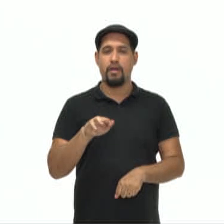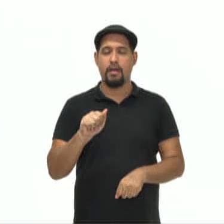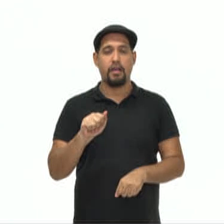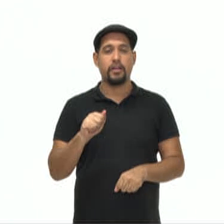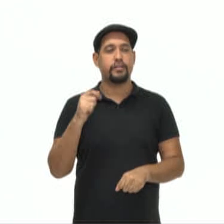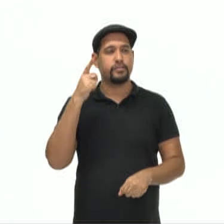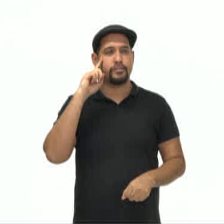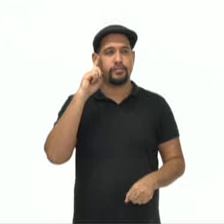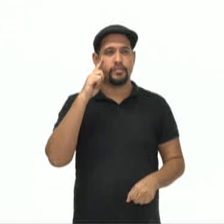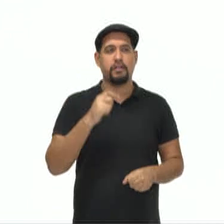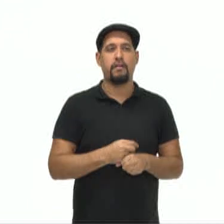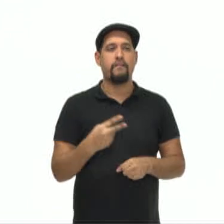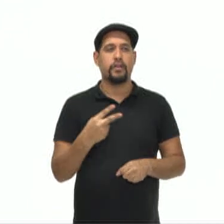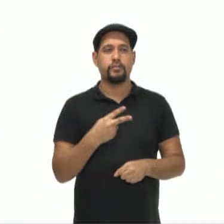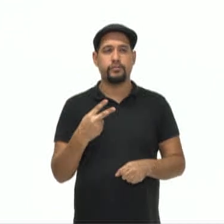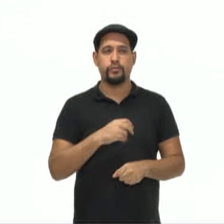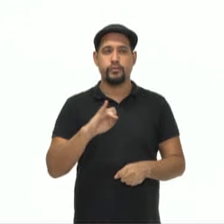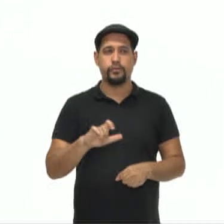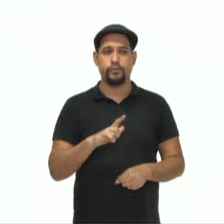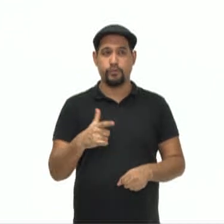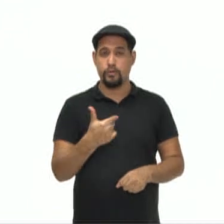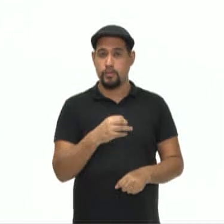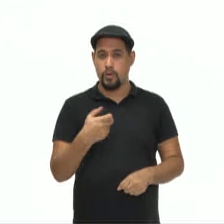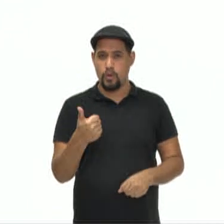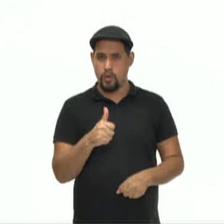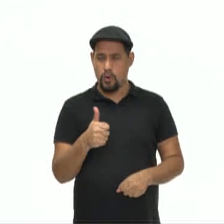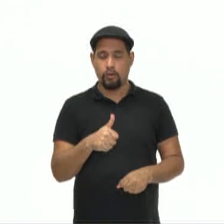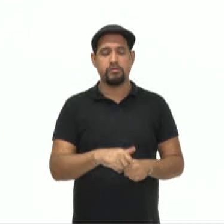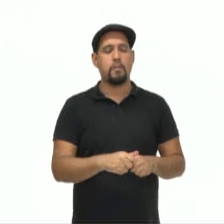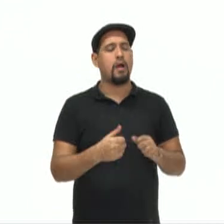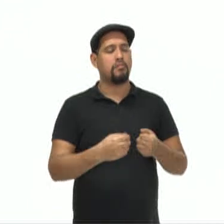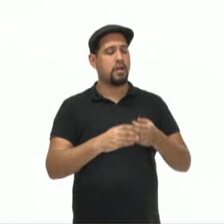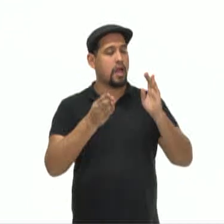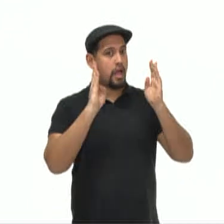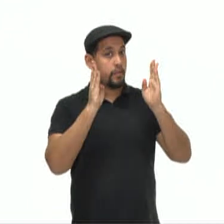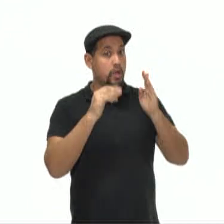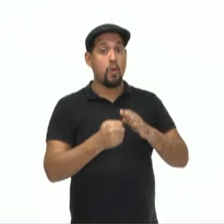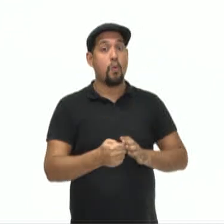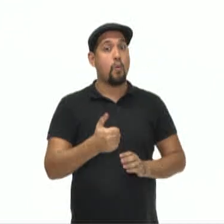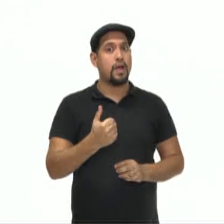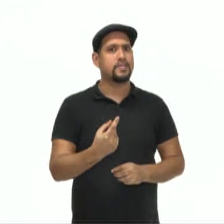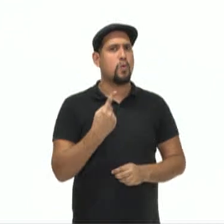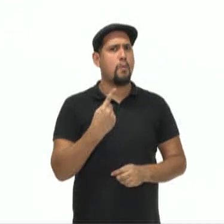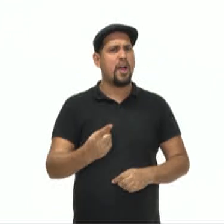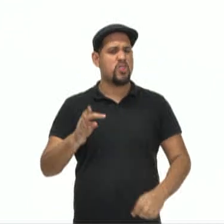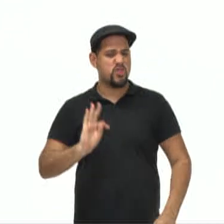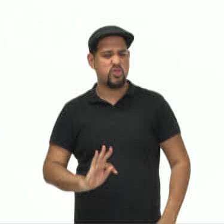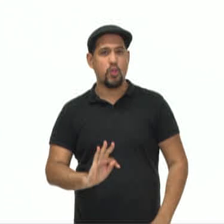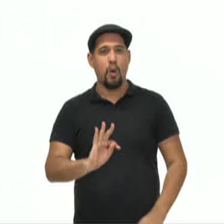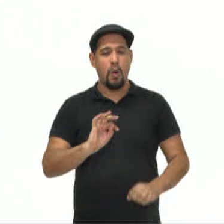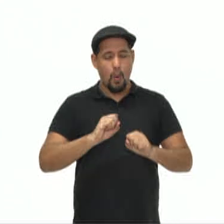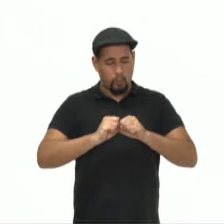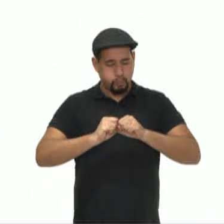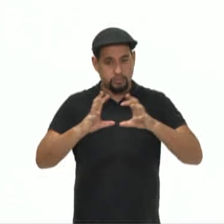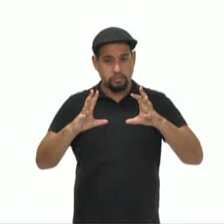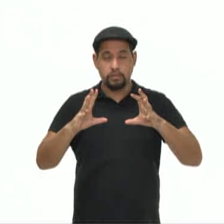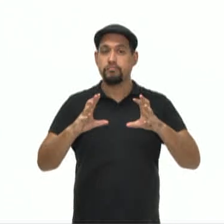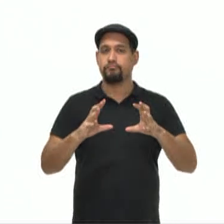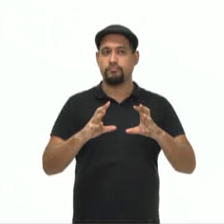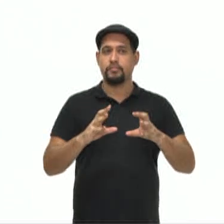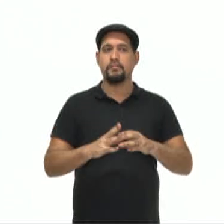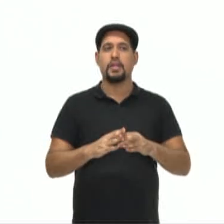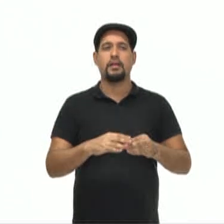de 2011, Breivik deixou uma caminhonete com quase 1 tonelada de explosivos em